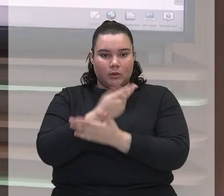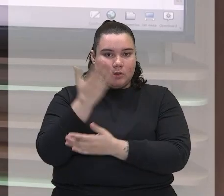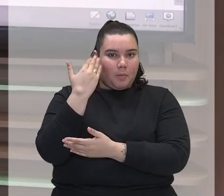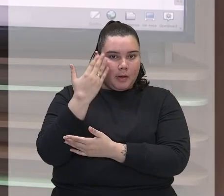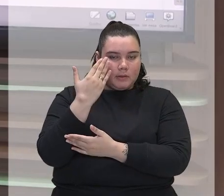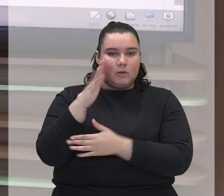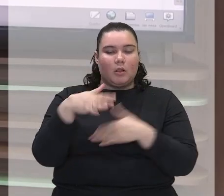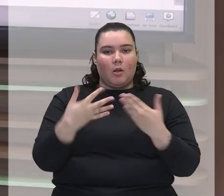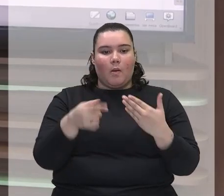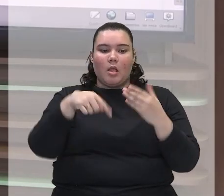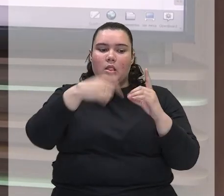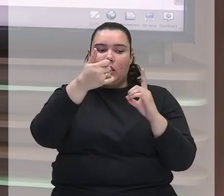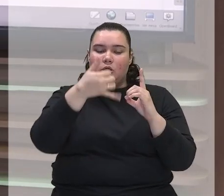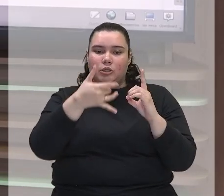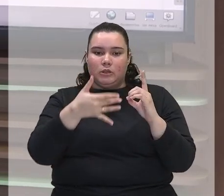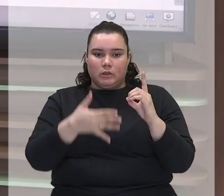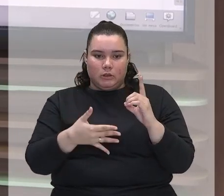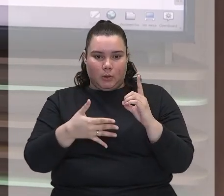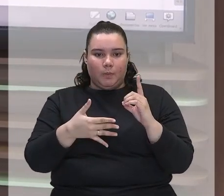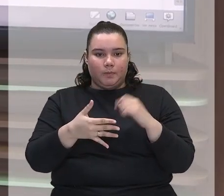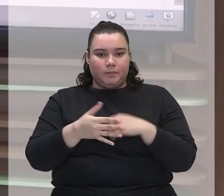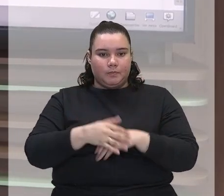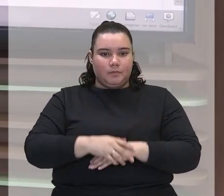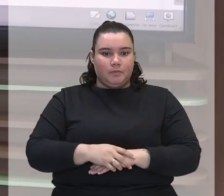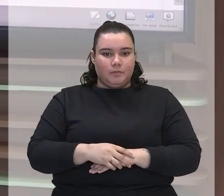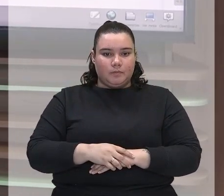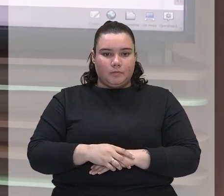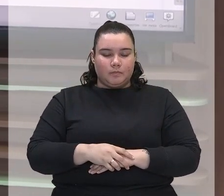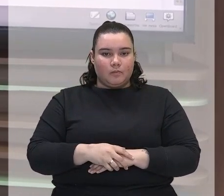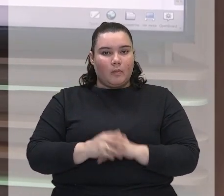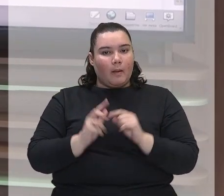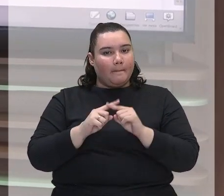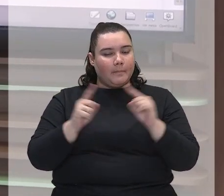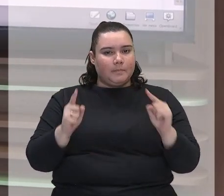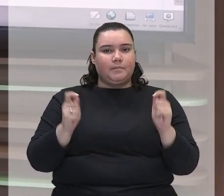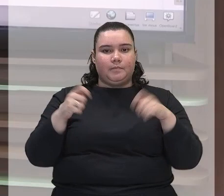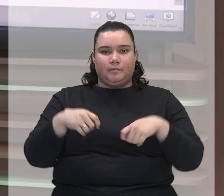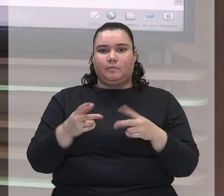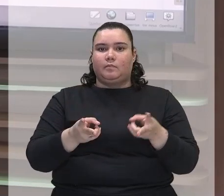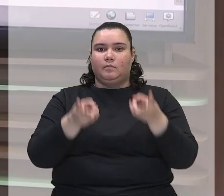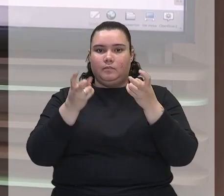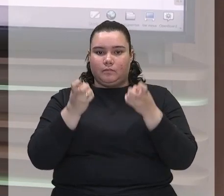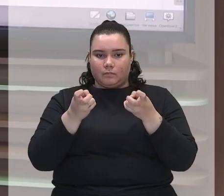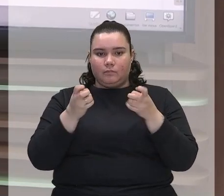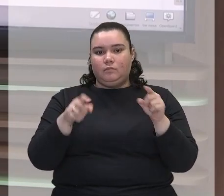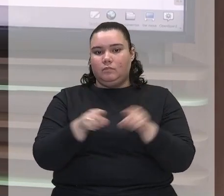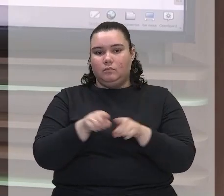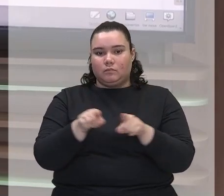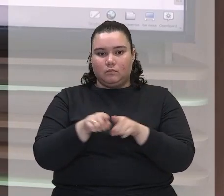Traçando um retrato verbal com palavras. Mas dá para você perceber que também tem